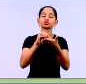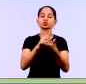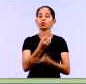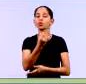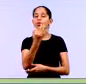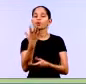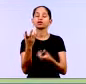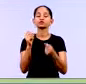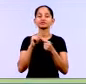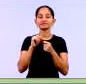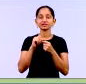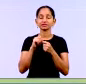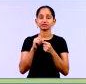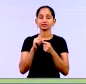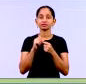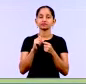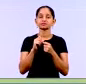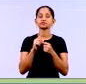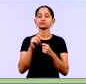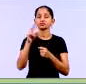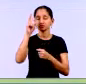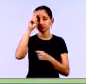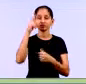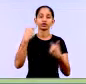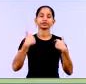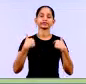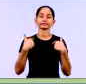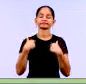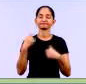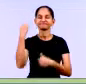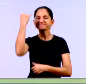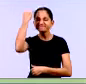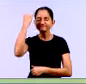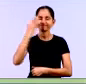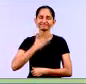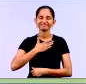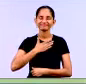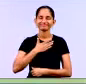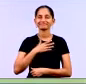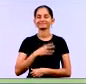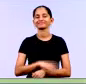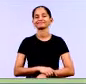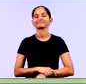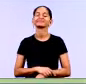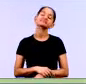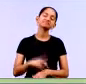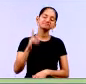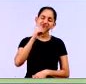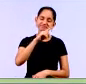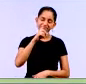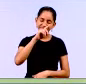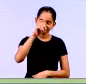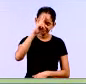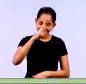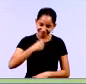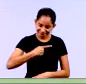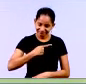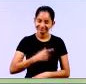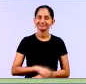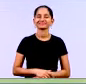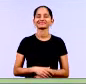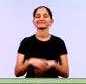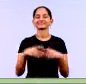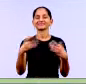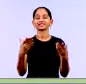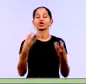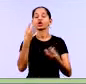total a produzir. Só lembrando, fui eu que digitei. Então, vamos lá. Foi um erro meu mesmo, tá? Como é